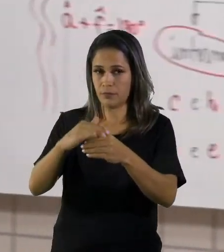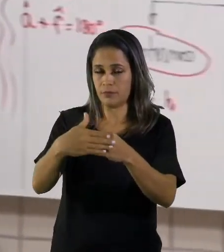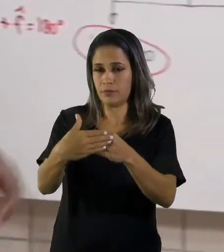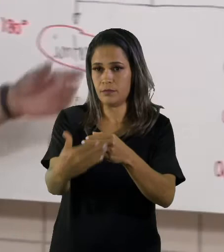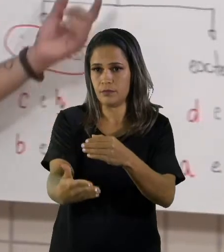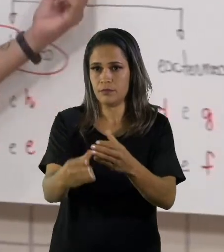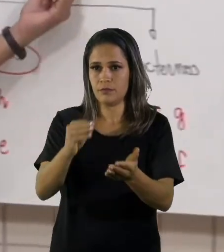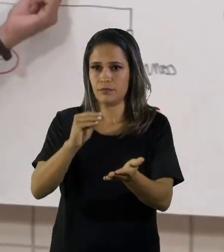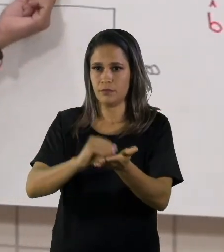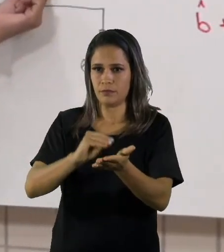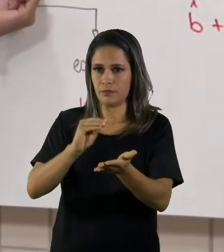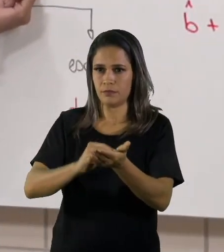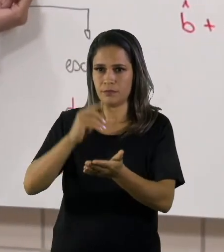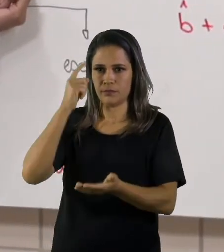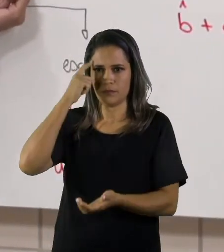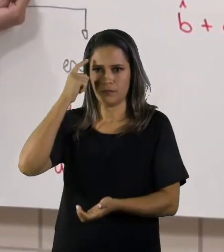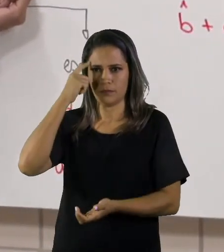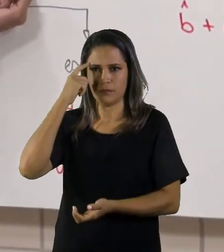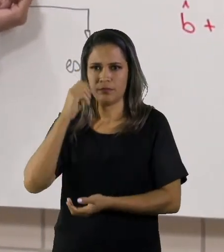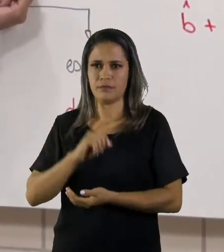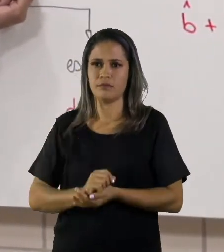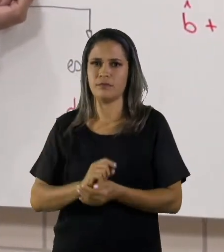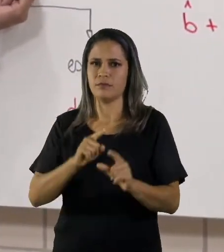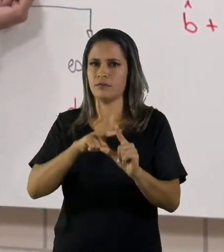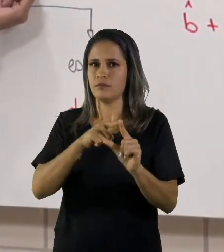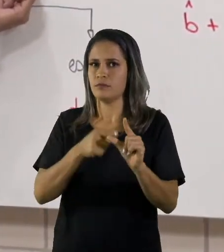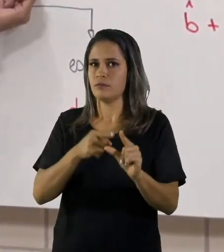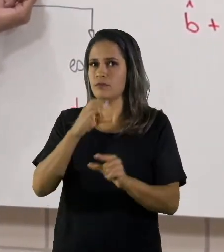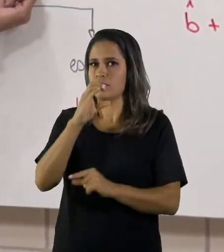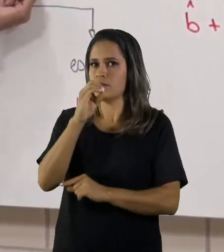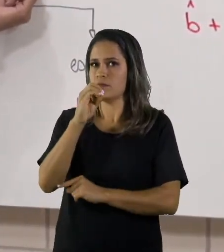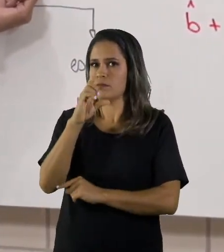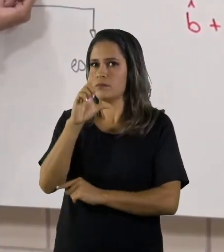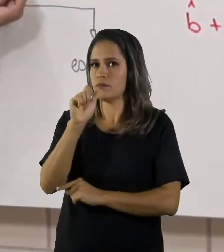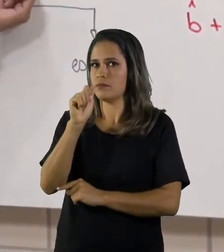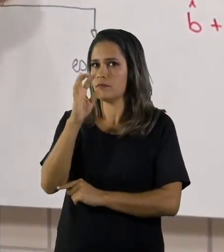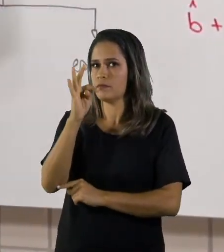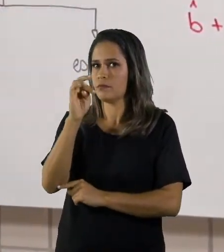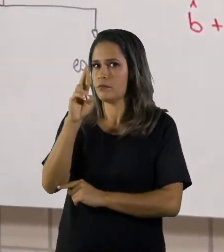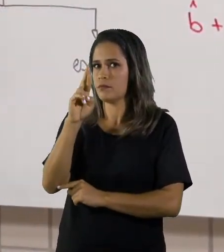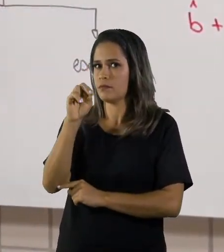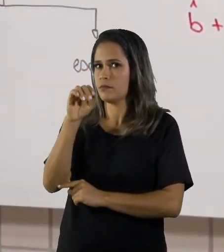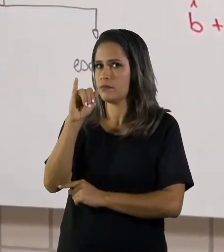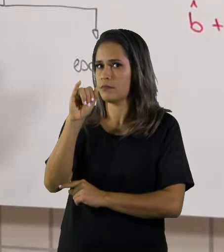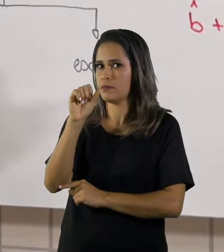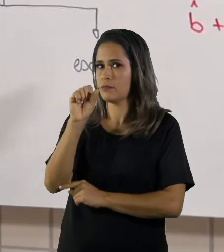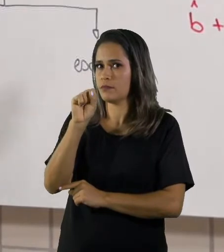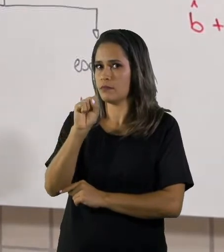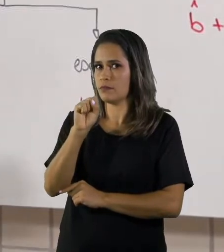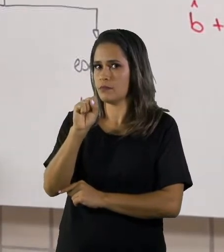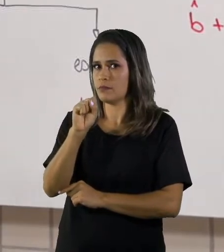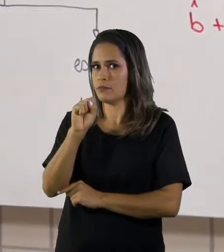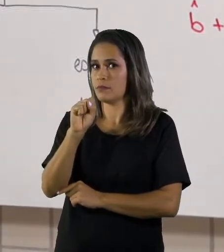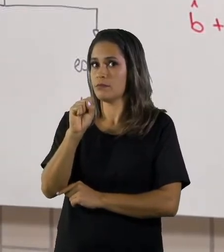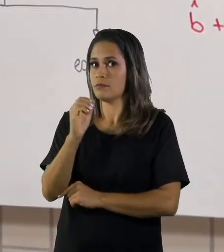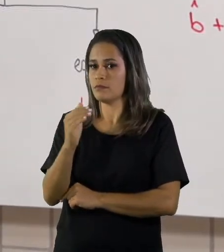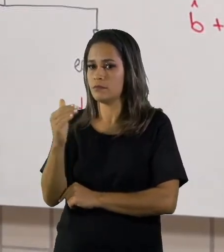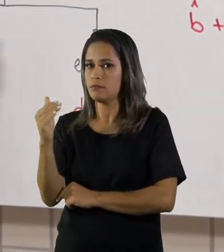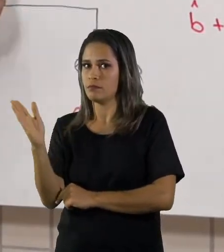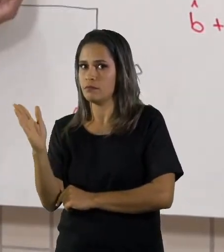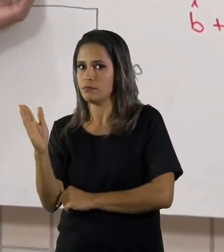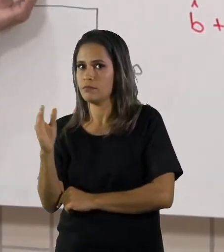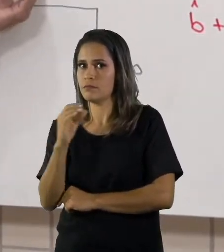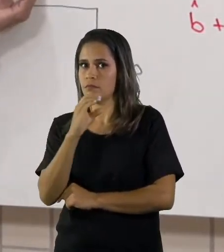me falta pensar nos ângulos colaterais. Có mesmo lateral lado, isso